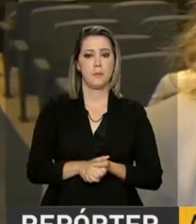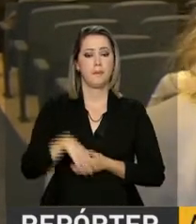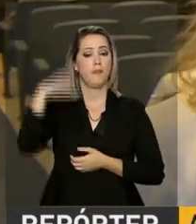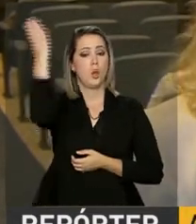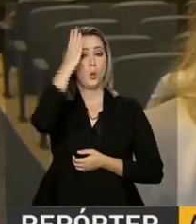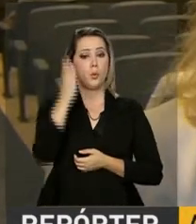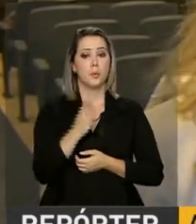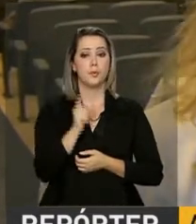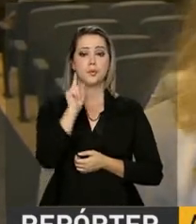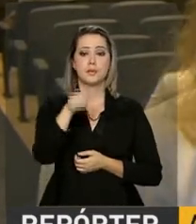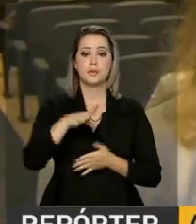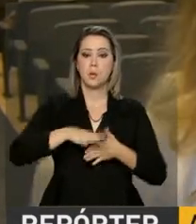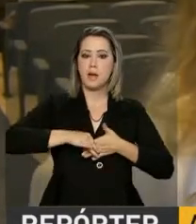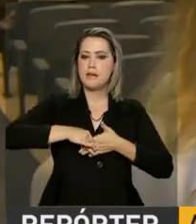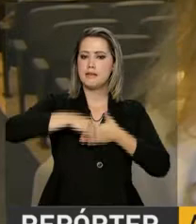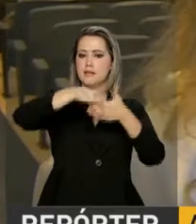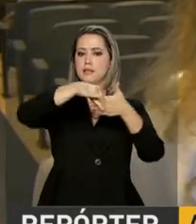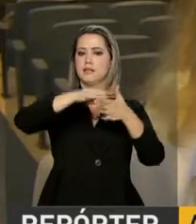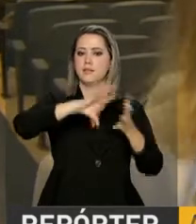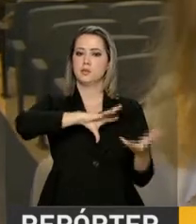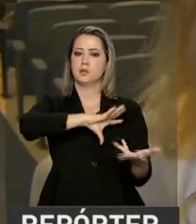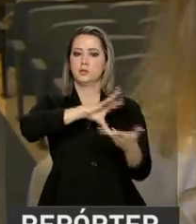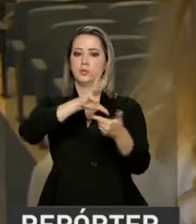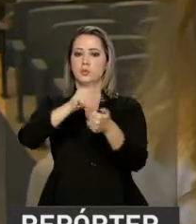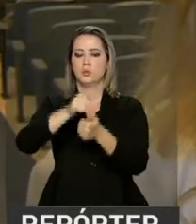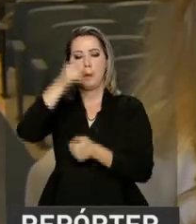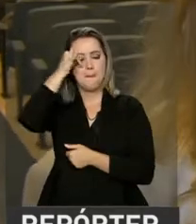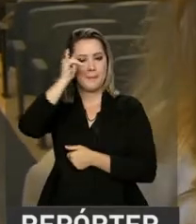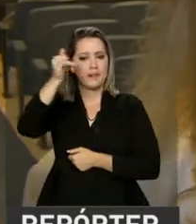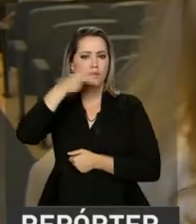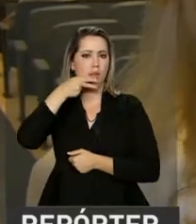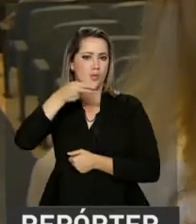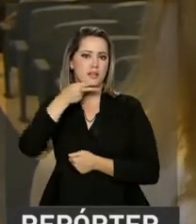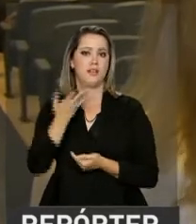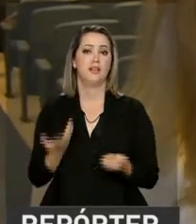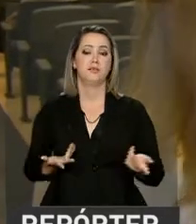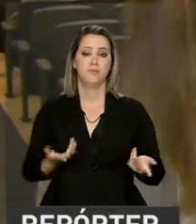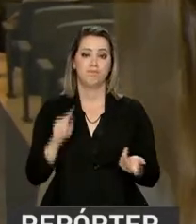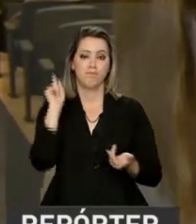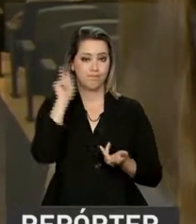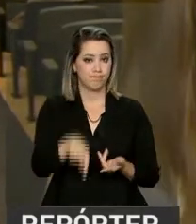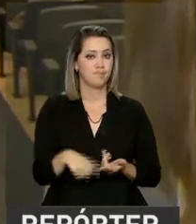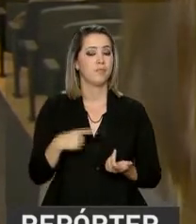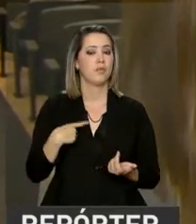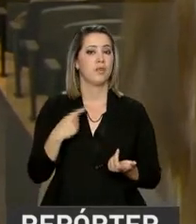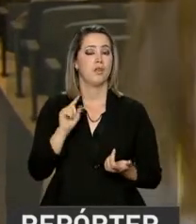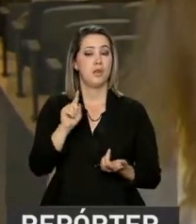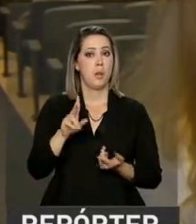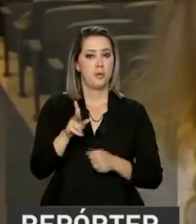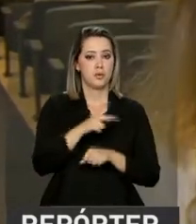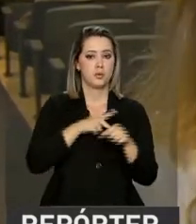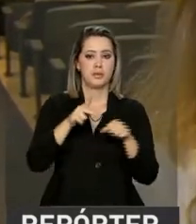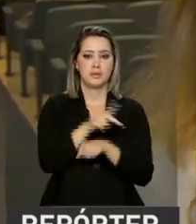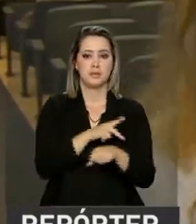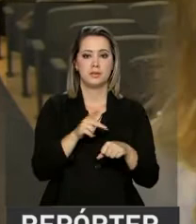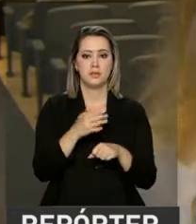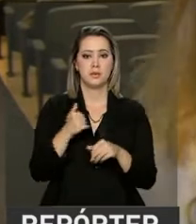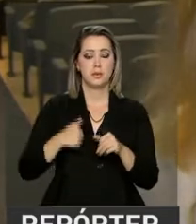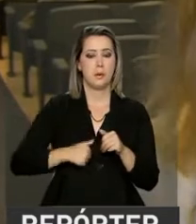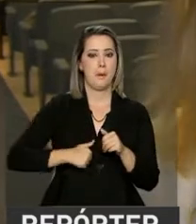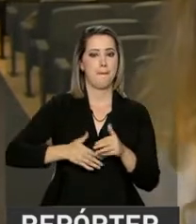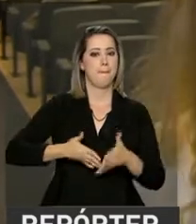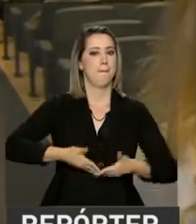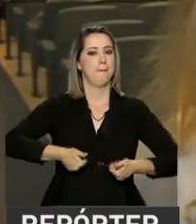é um dos líderes mundiais do combate ao tabagismo e é um dos países que tem